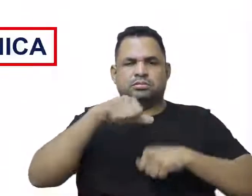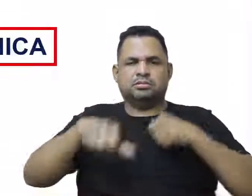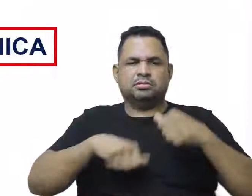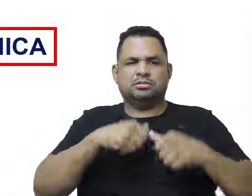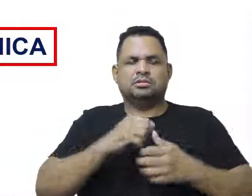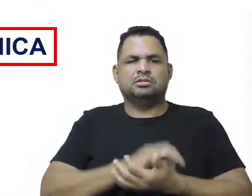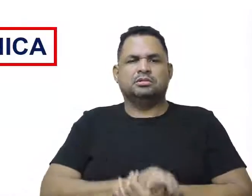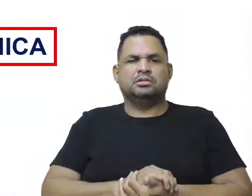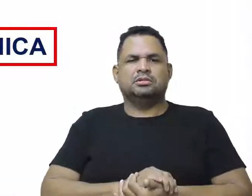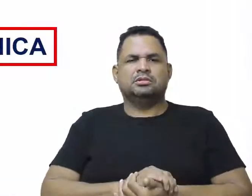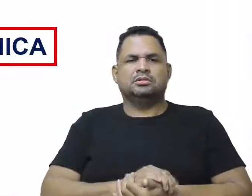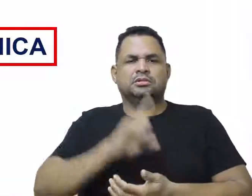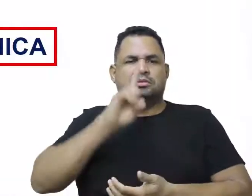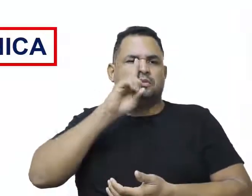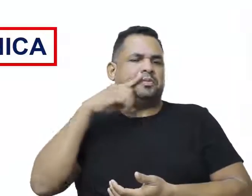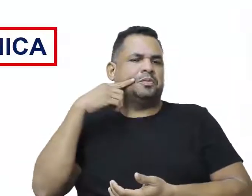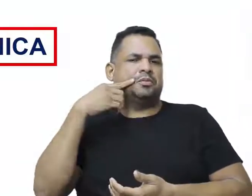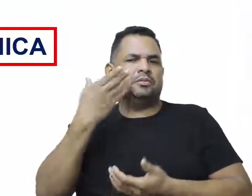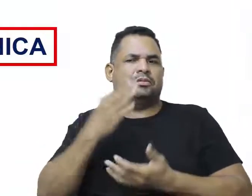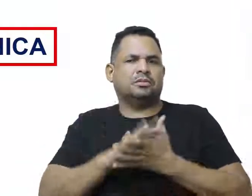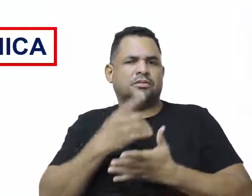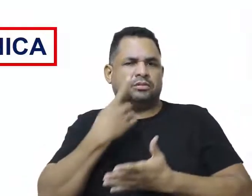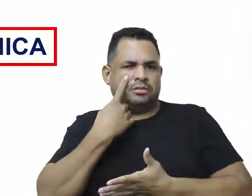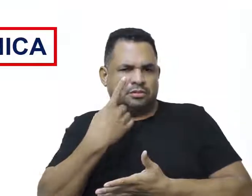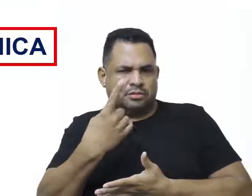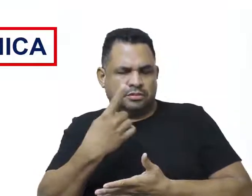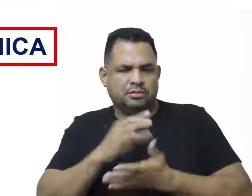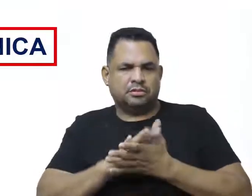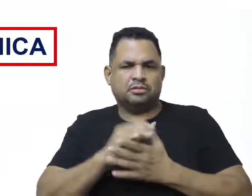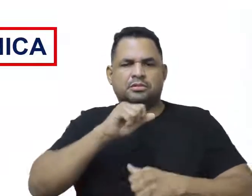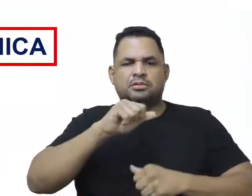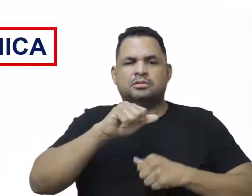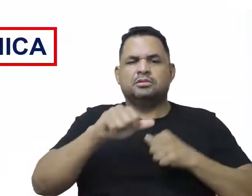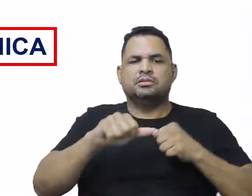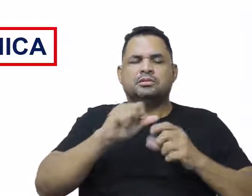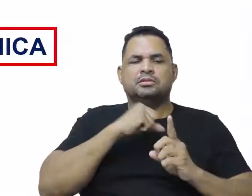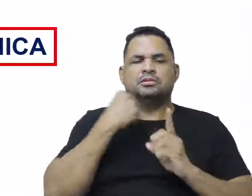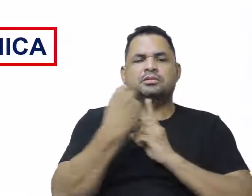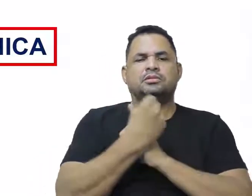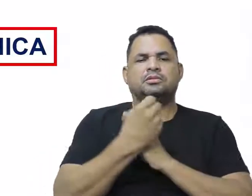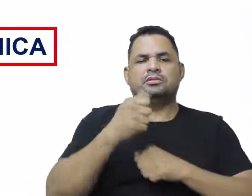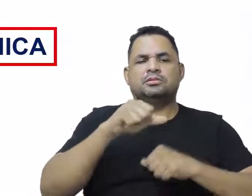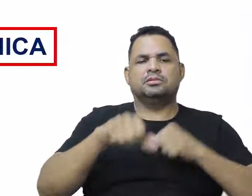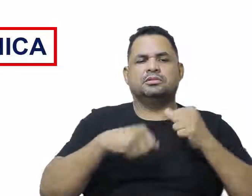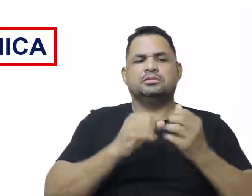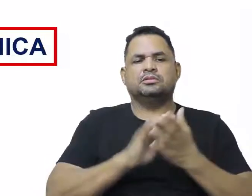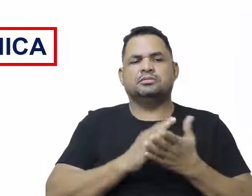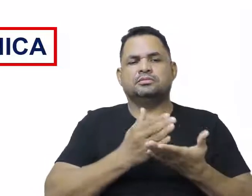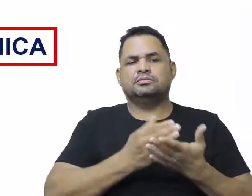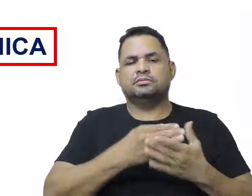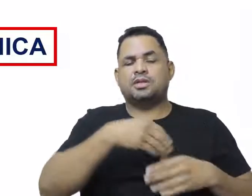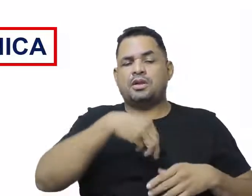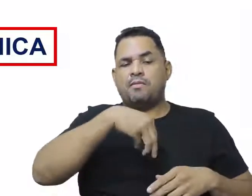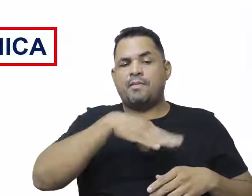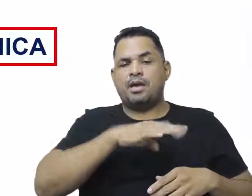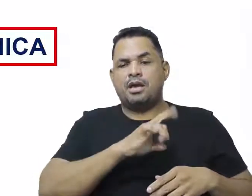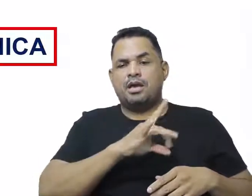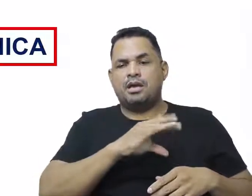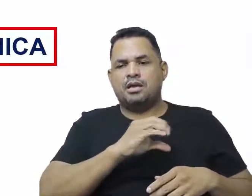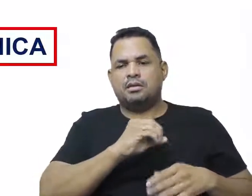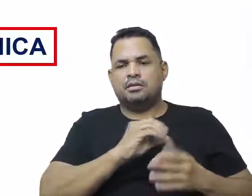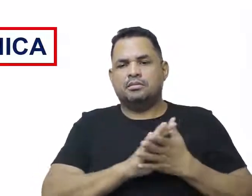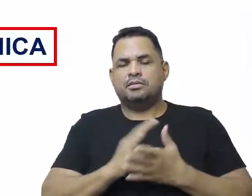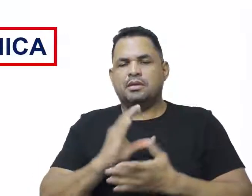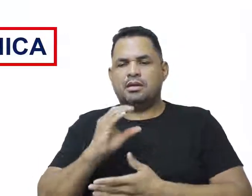é o do crime já observava que a sociedade se transformou quando ela mudou de mecânica para